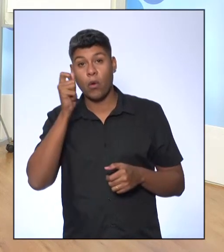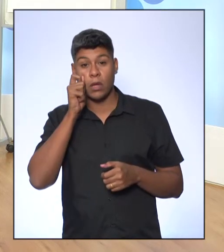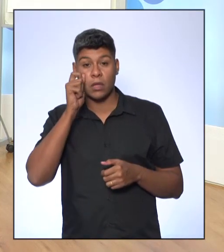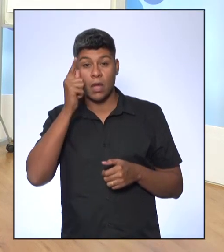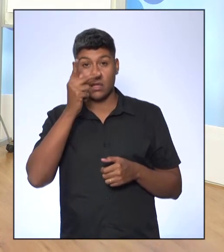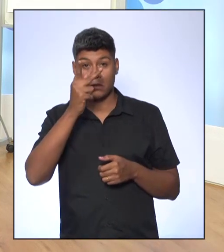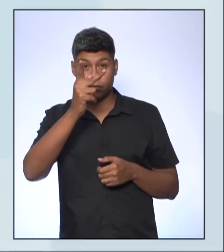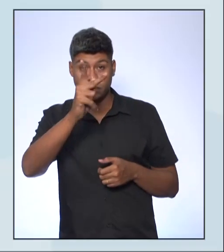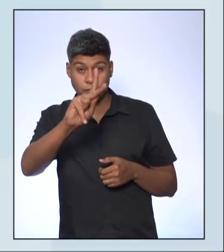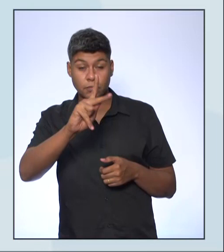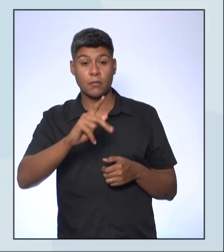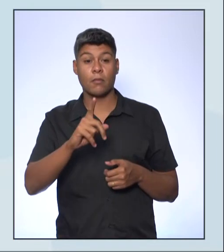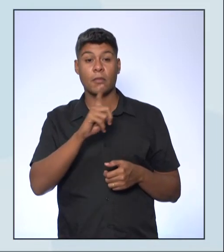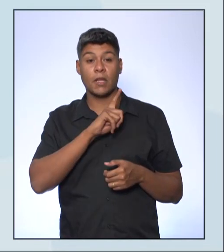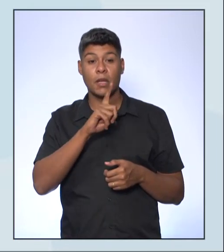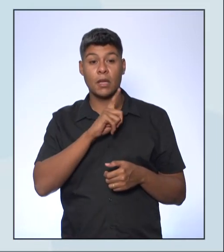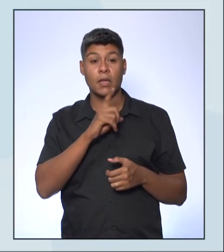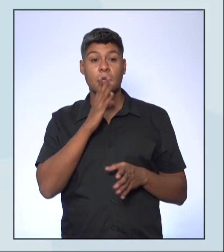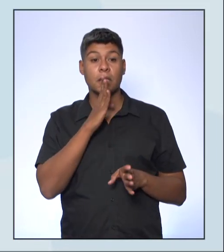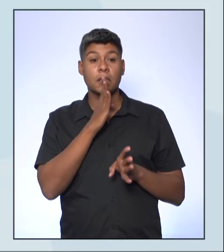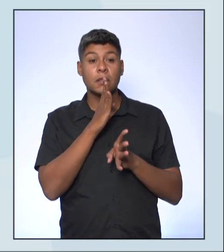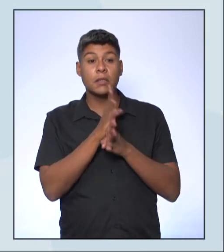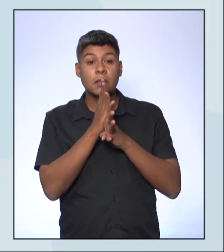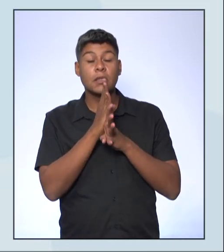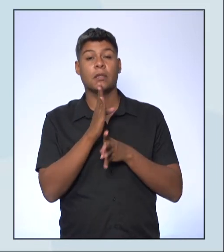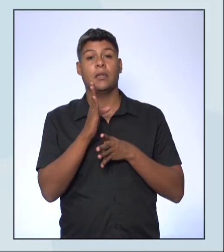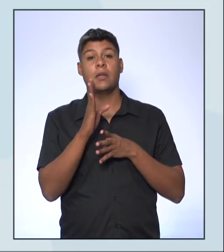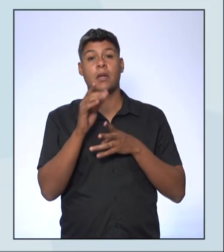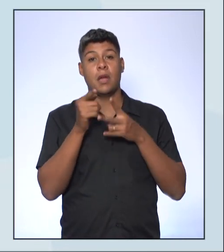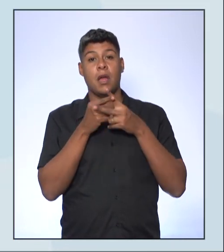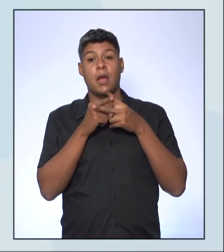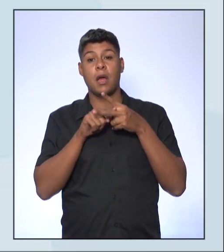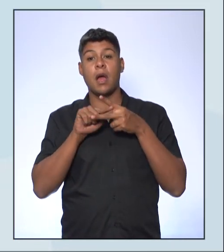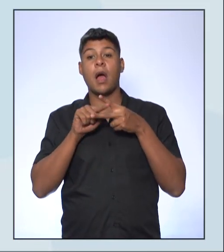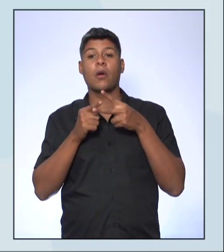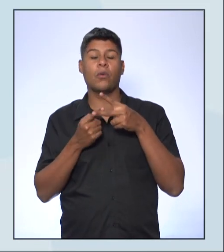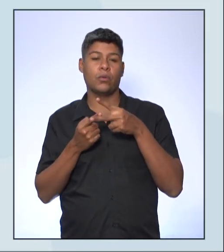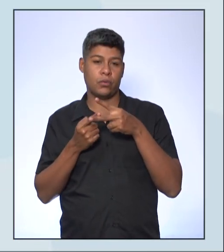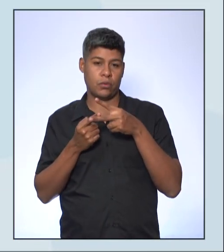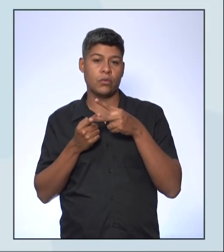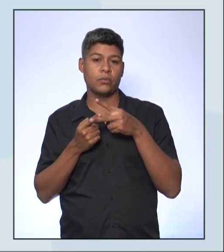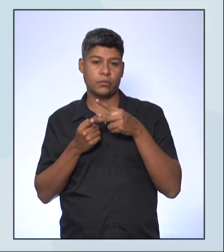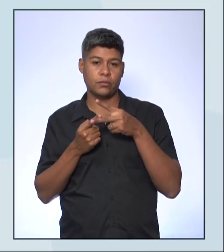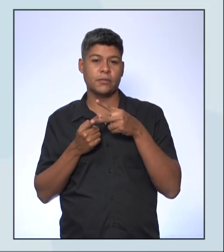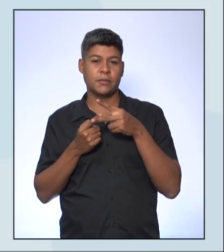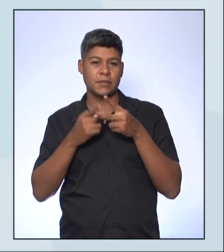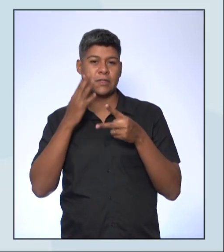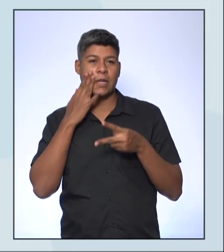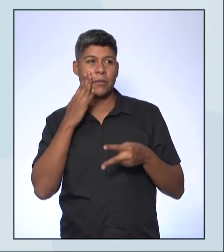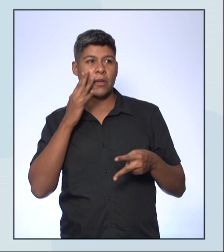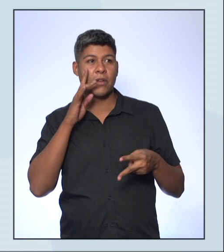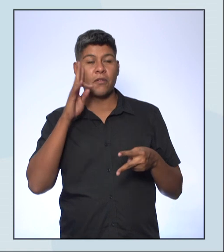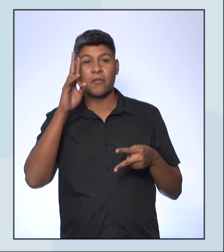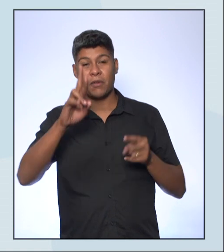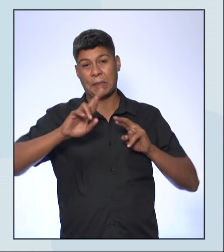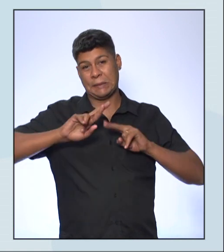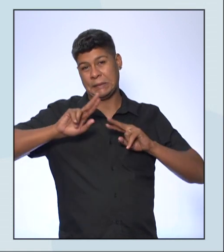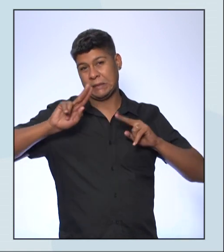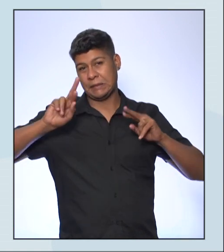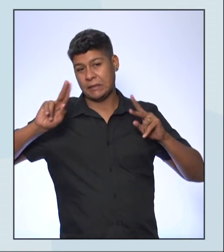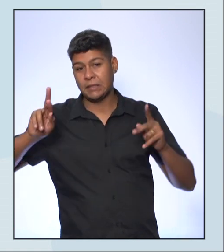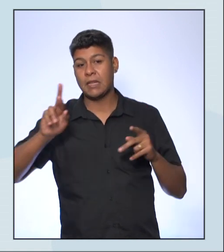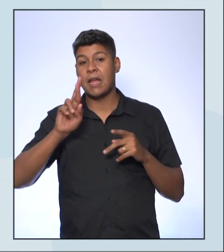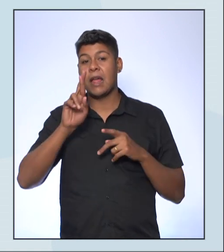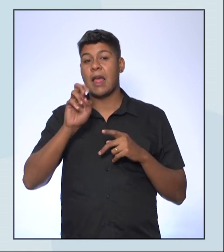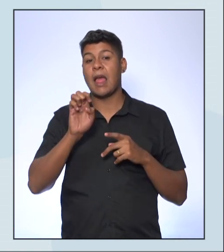vocês, nós vamos identificar os ângulos, não é isso? Sim? Só que aí nós vamos ver mais de uma reta